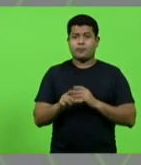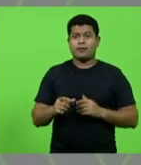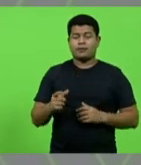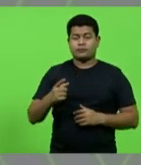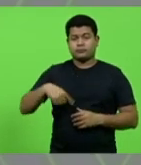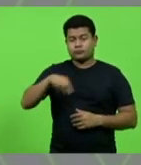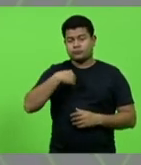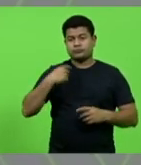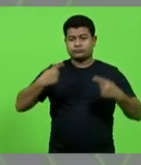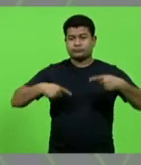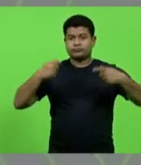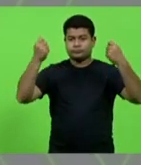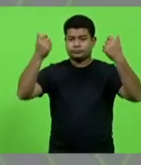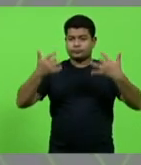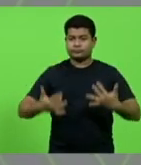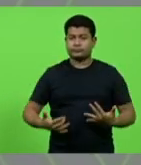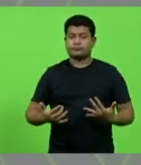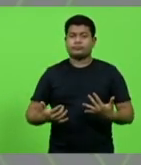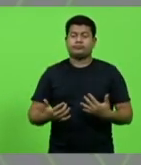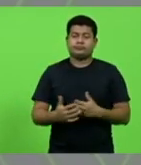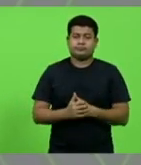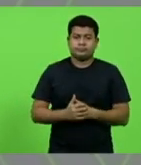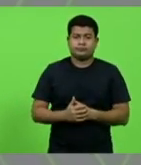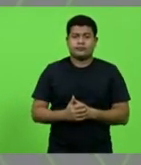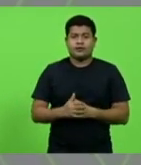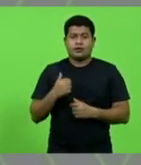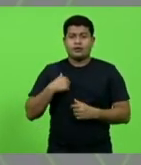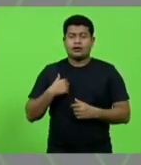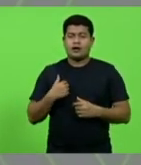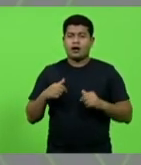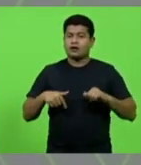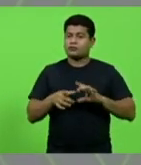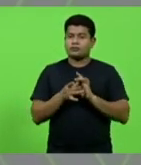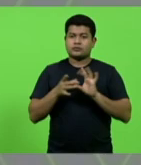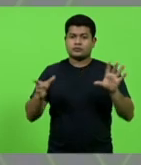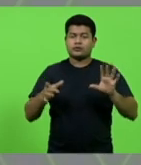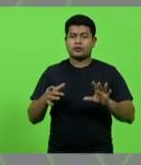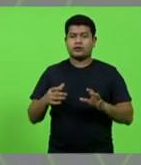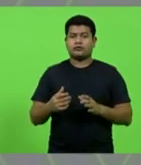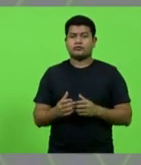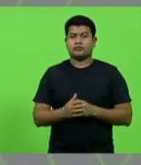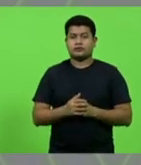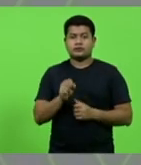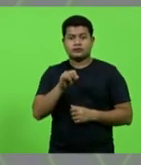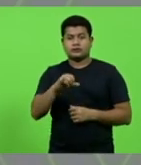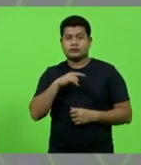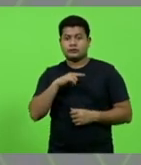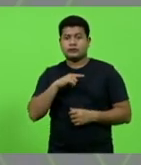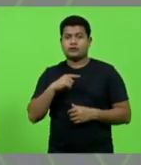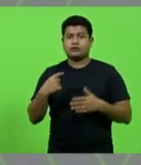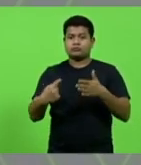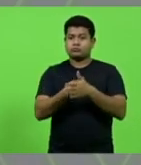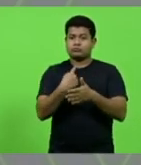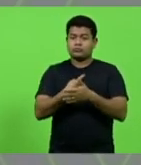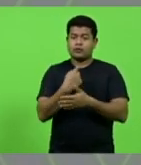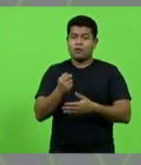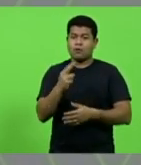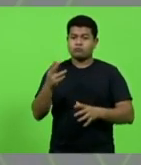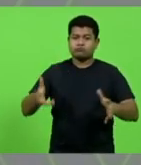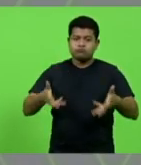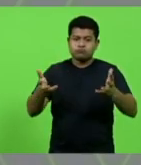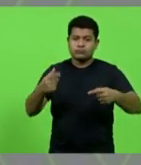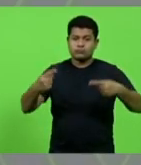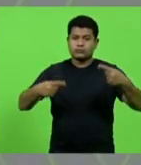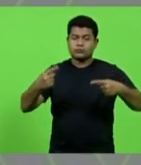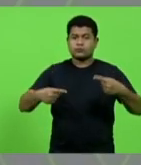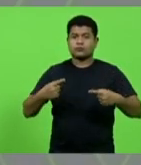Seriam essas as minhas contribuições, deputada, fico à disposição, o Ministério Público fica à disposição também para fomentar o debate e fortalecer a proteção